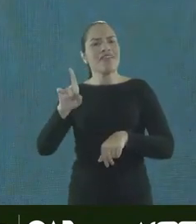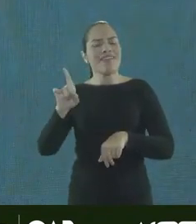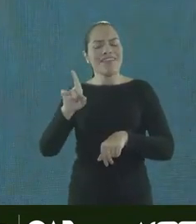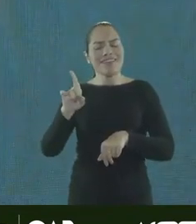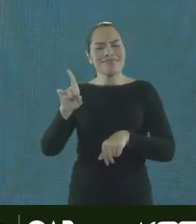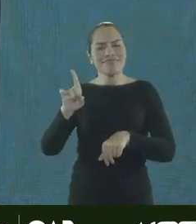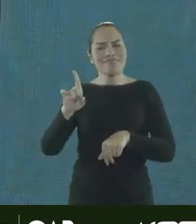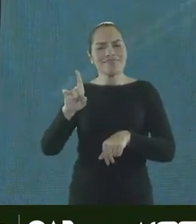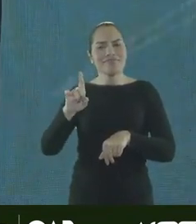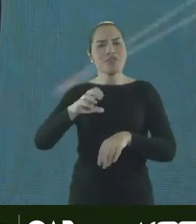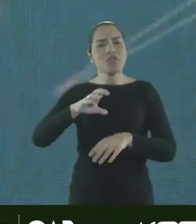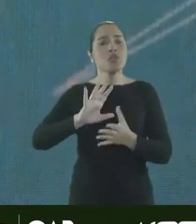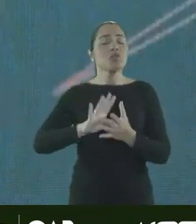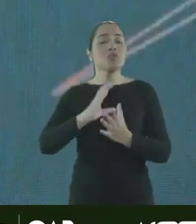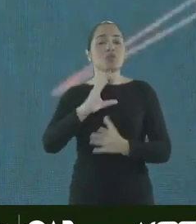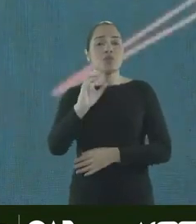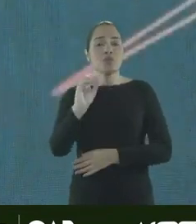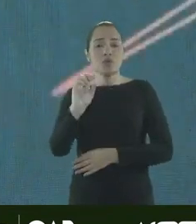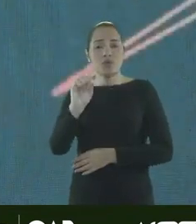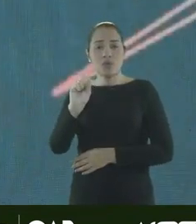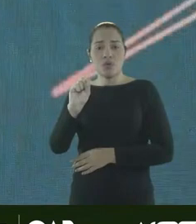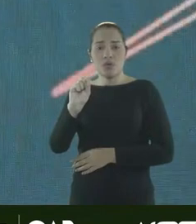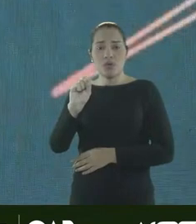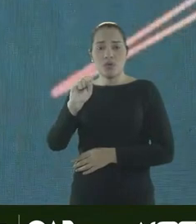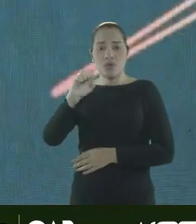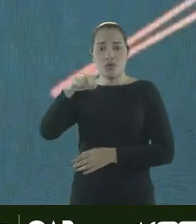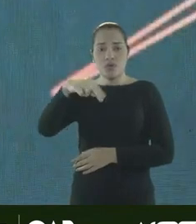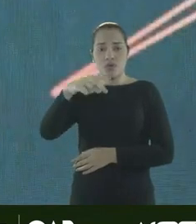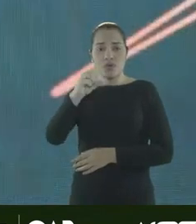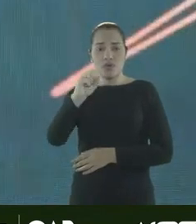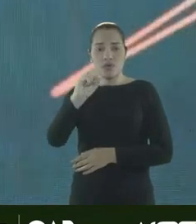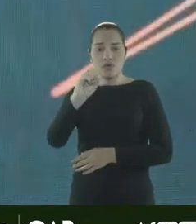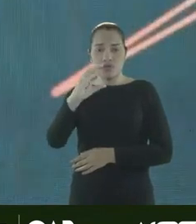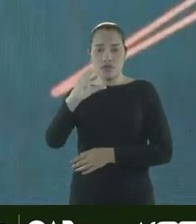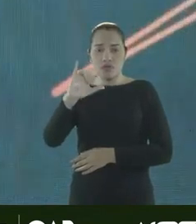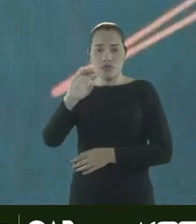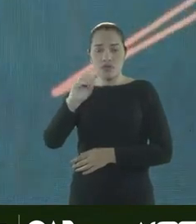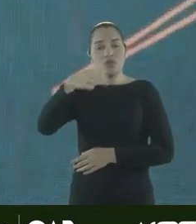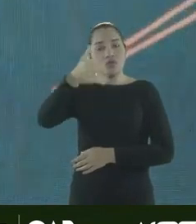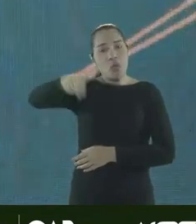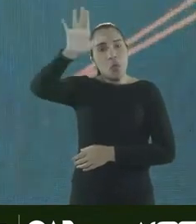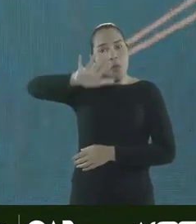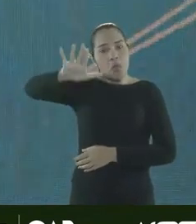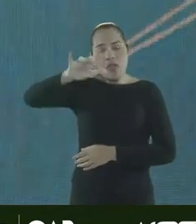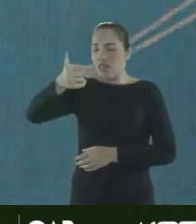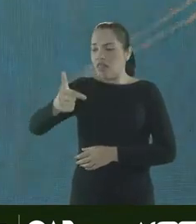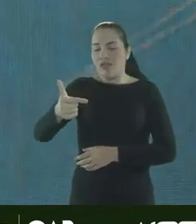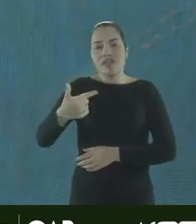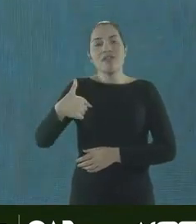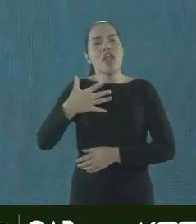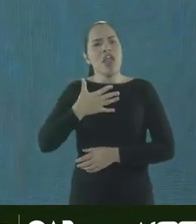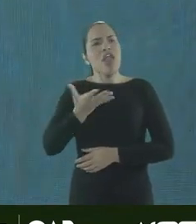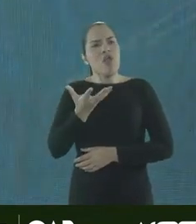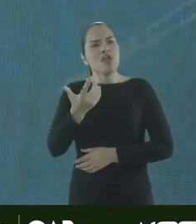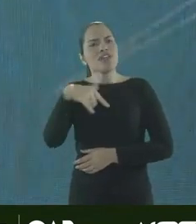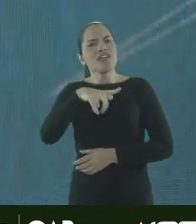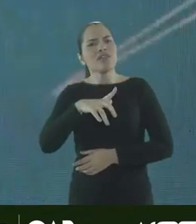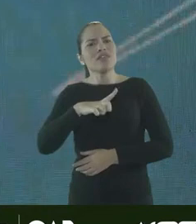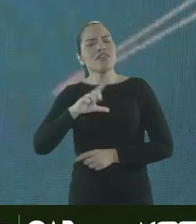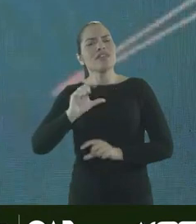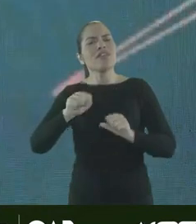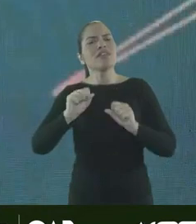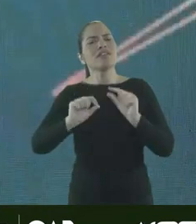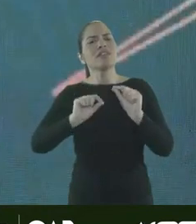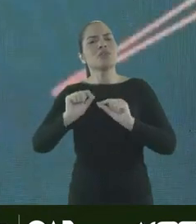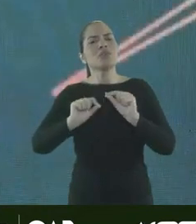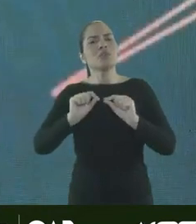lá e até hoje ninguém sabe para onde esse dinheiro foi eu gostaria que vocês tivesse a mesma eh eh